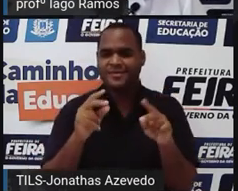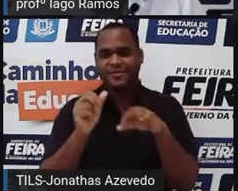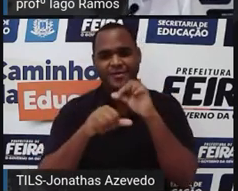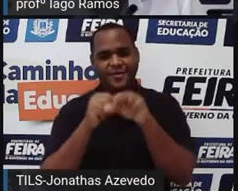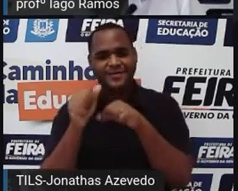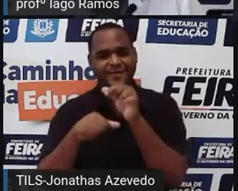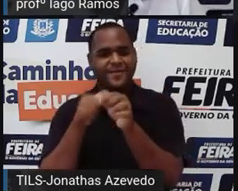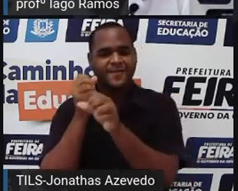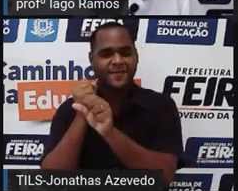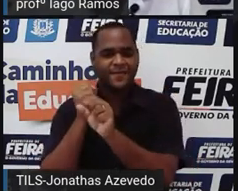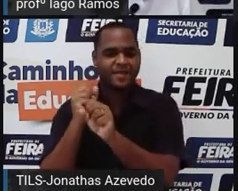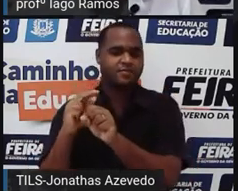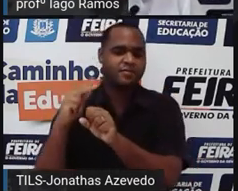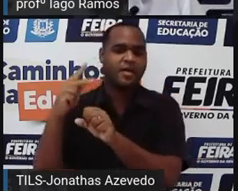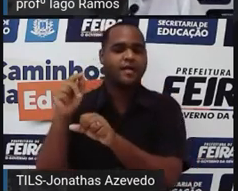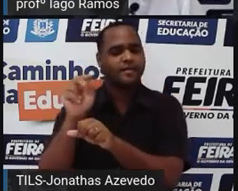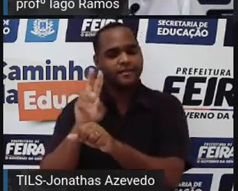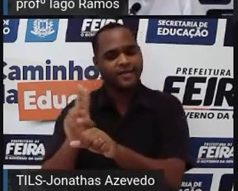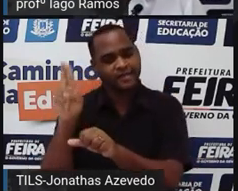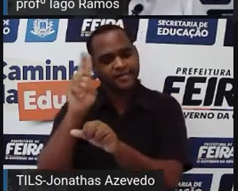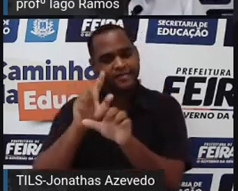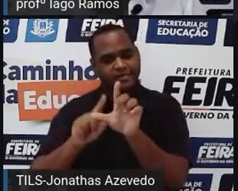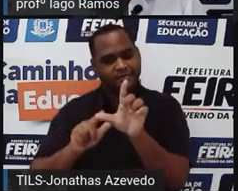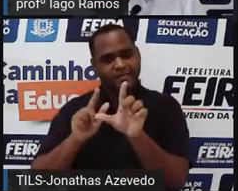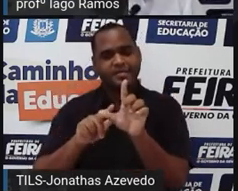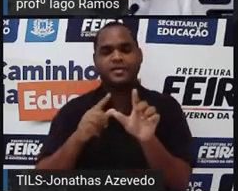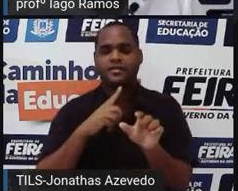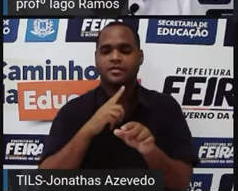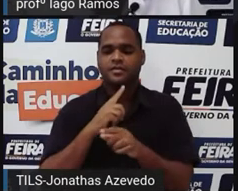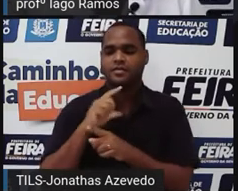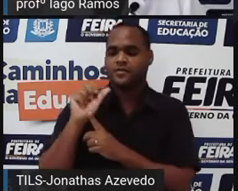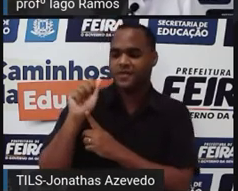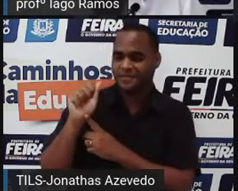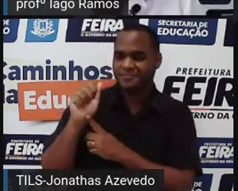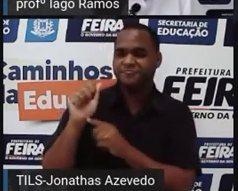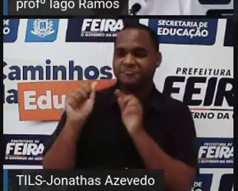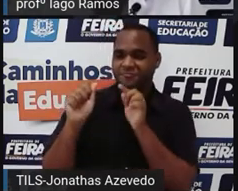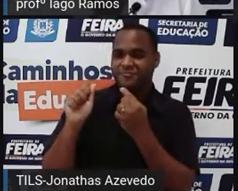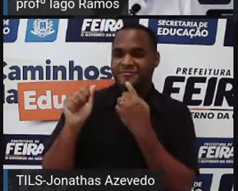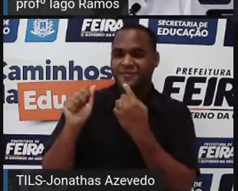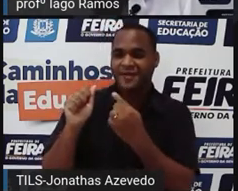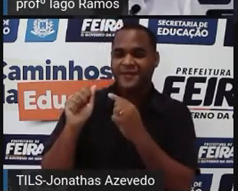Ali na tela, usei também letras, aonde tem A é para